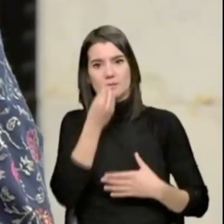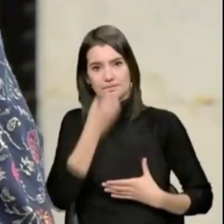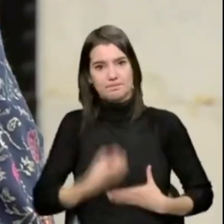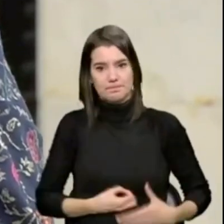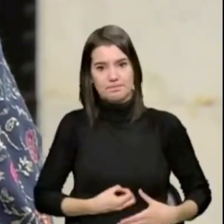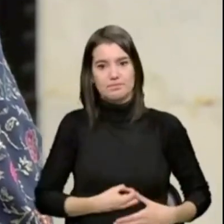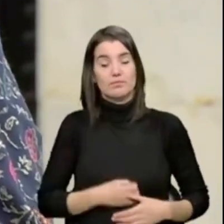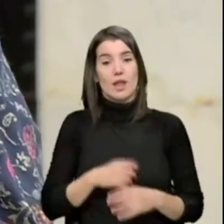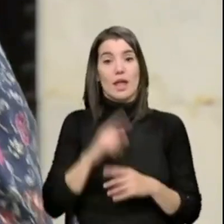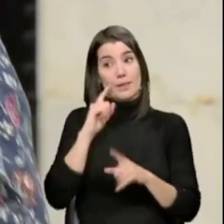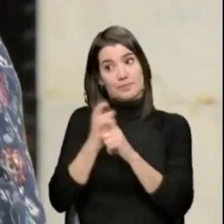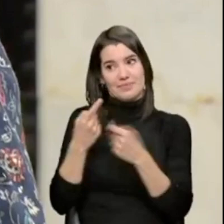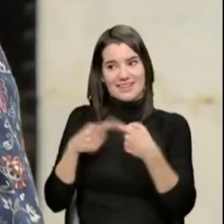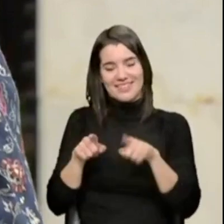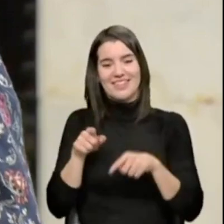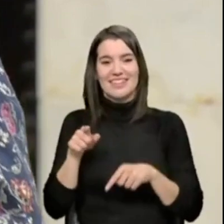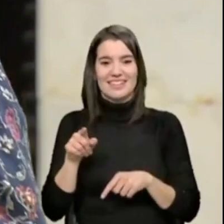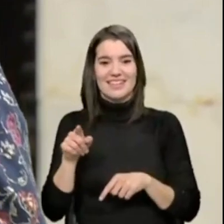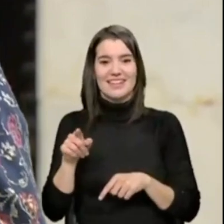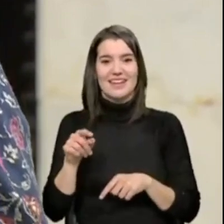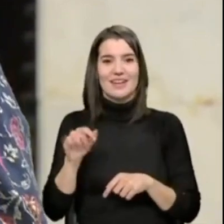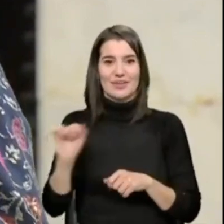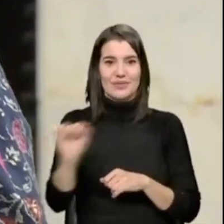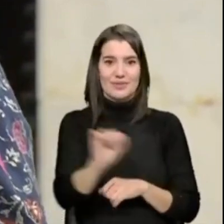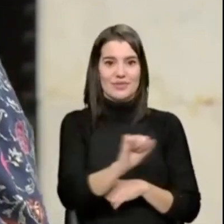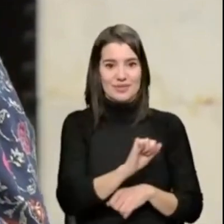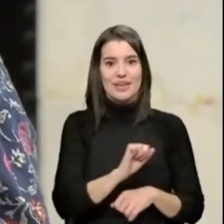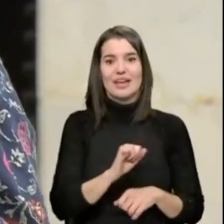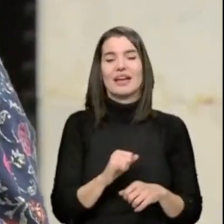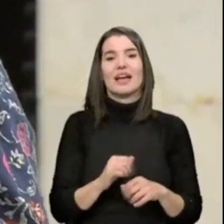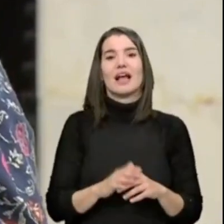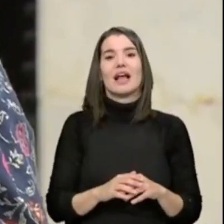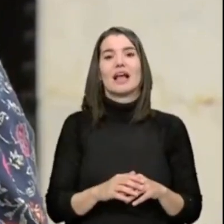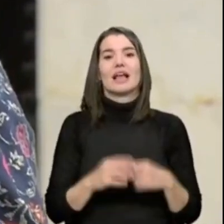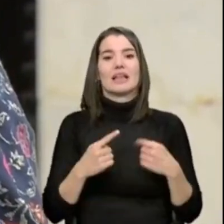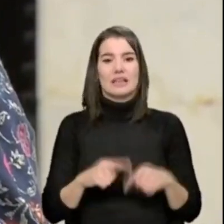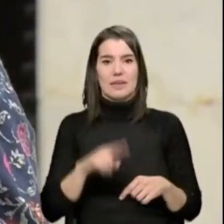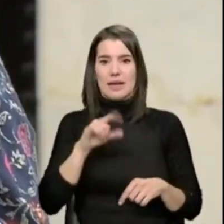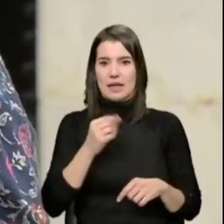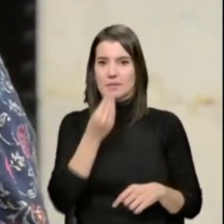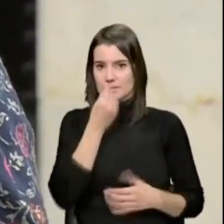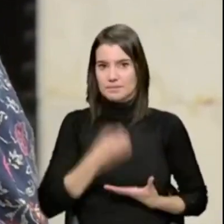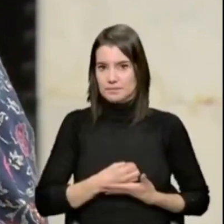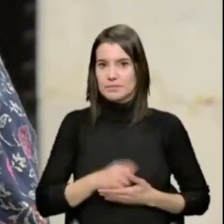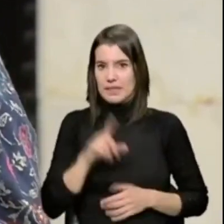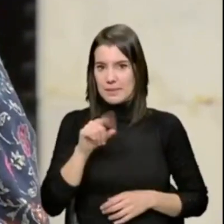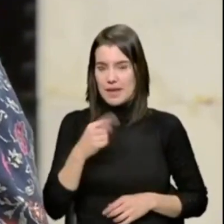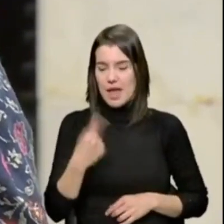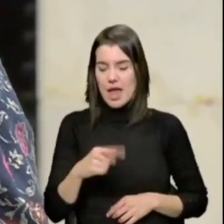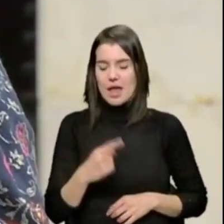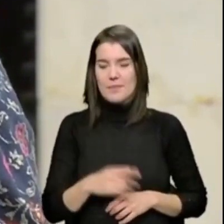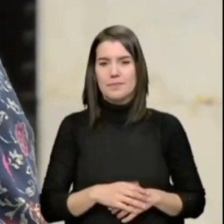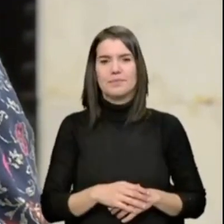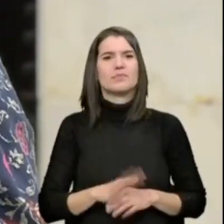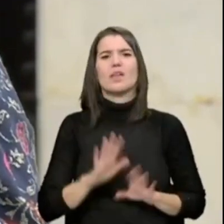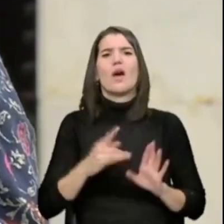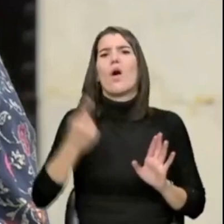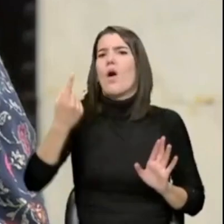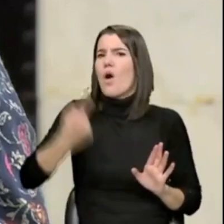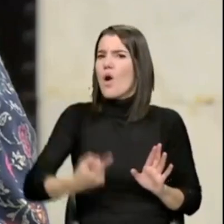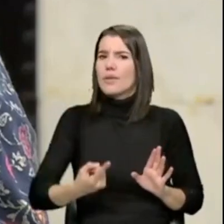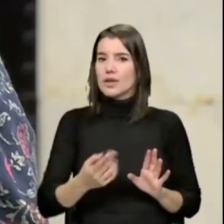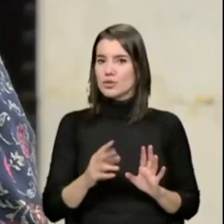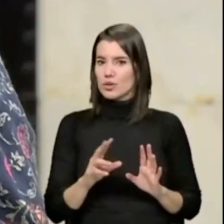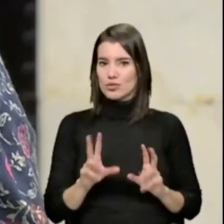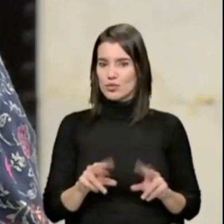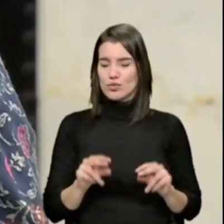não tão rigoroso como os irmãos fazem, temos o jejum sim. Também aqui nada é obrigatório.